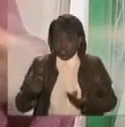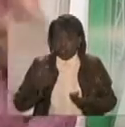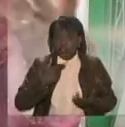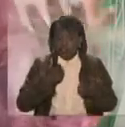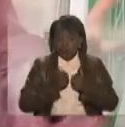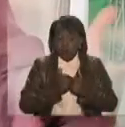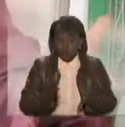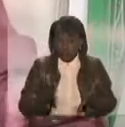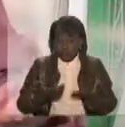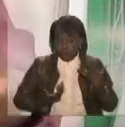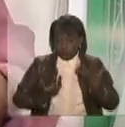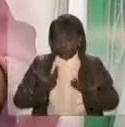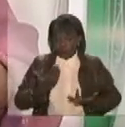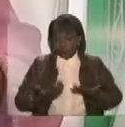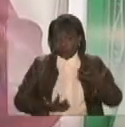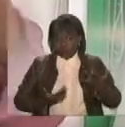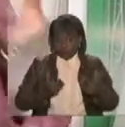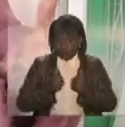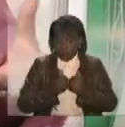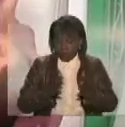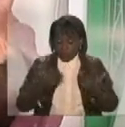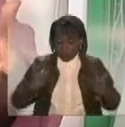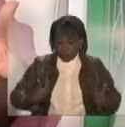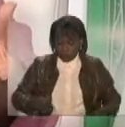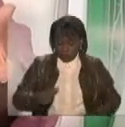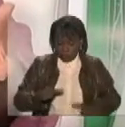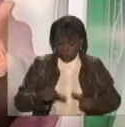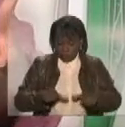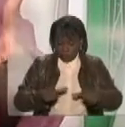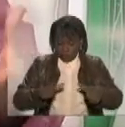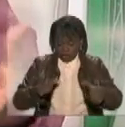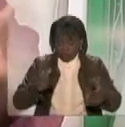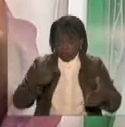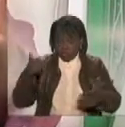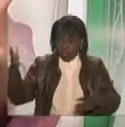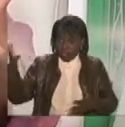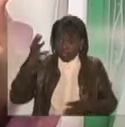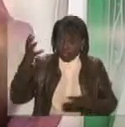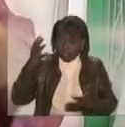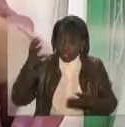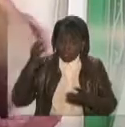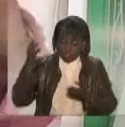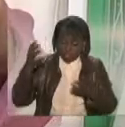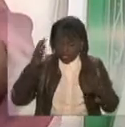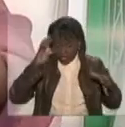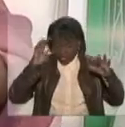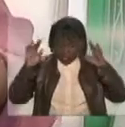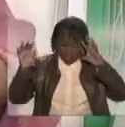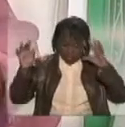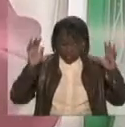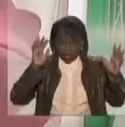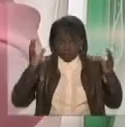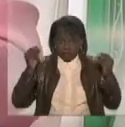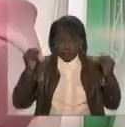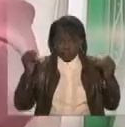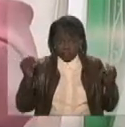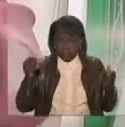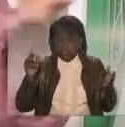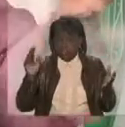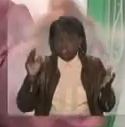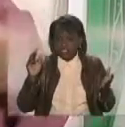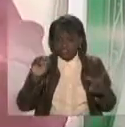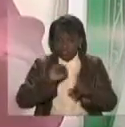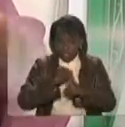os seus desejos, né? Já está começando a amadurecer o seu corpo, ela se deixa influenciar por muitos pensamentos,